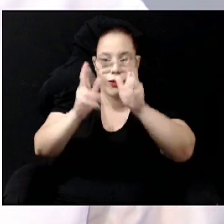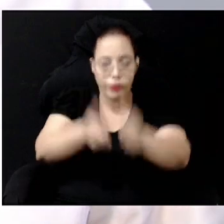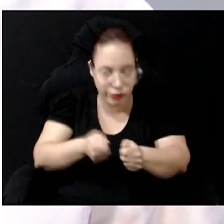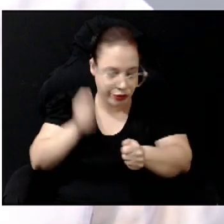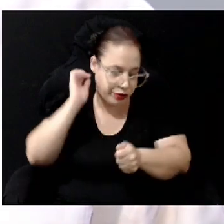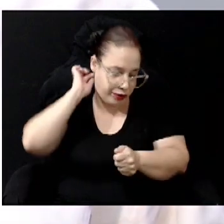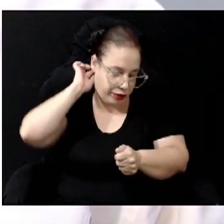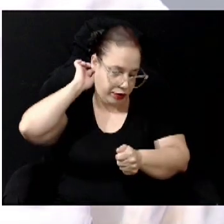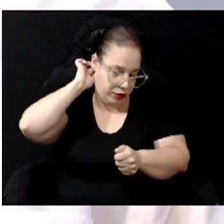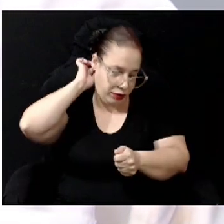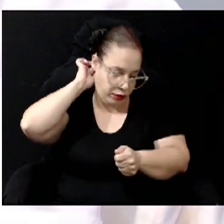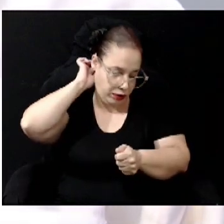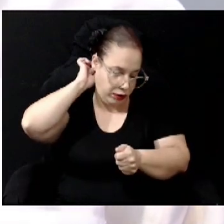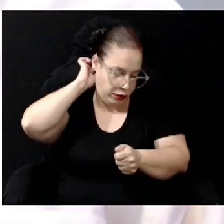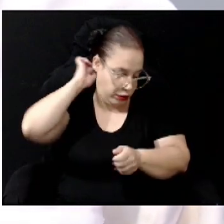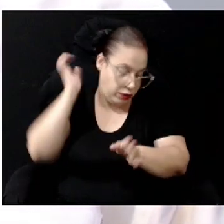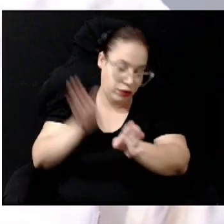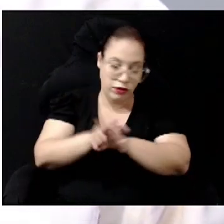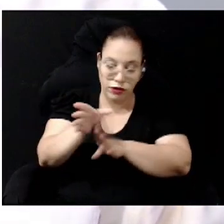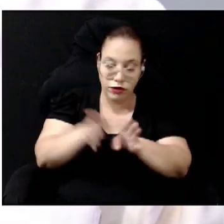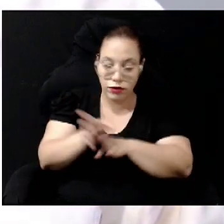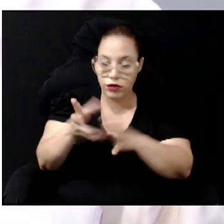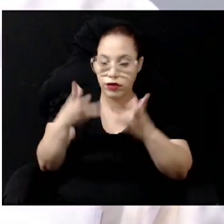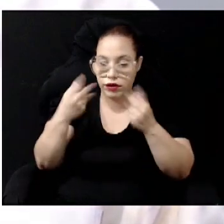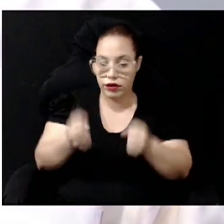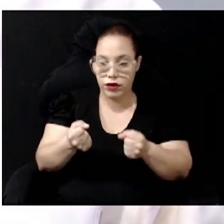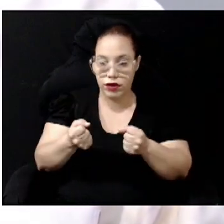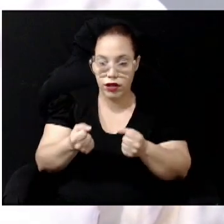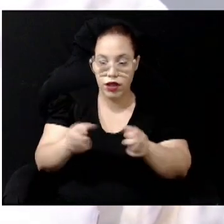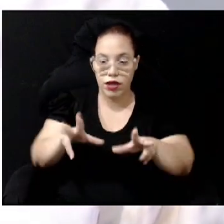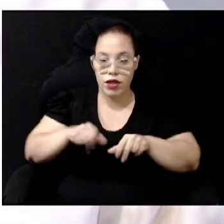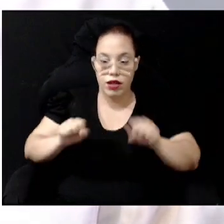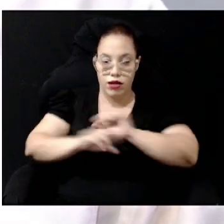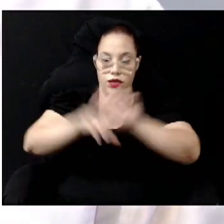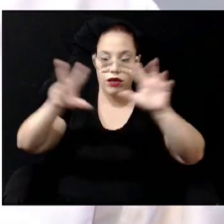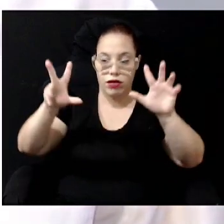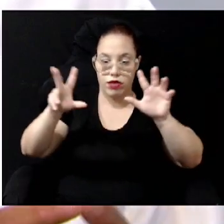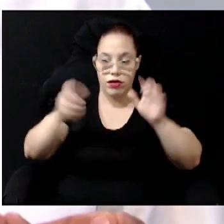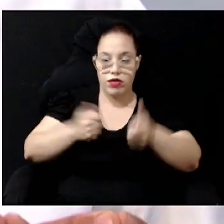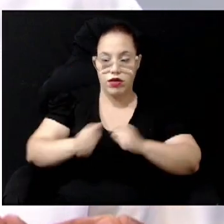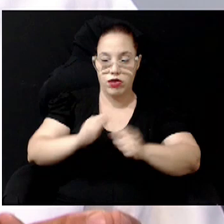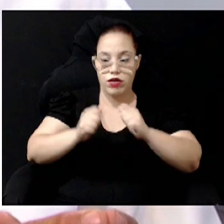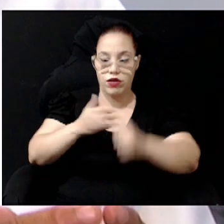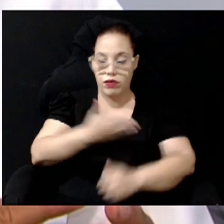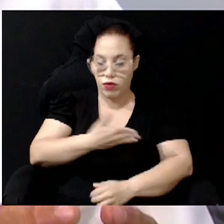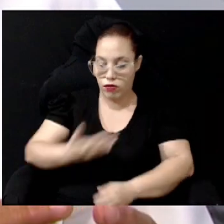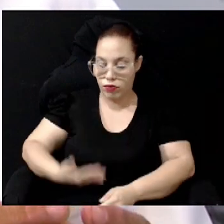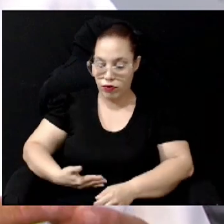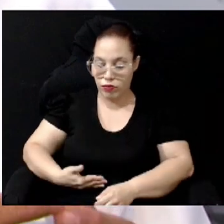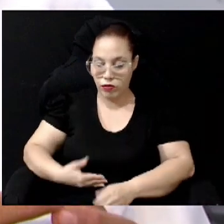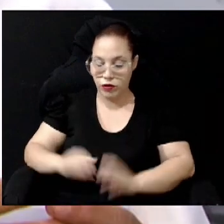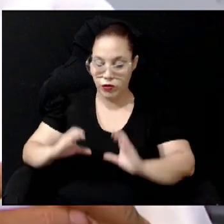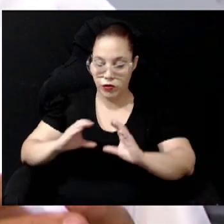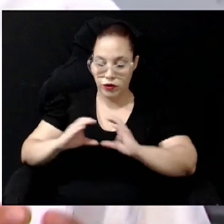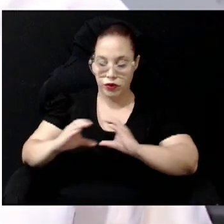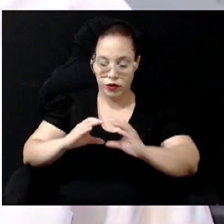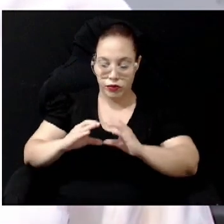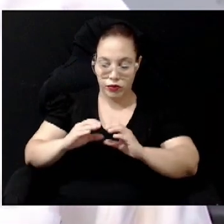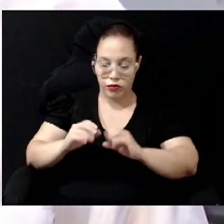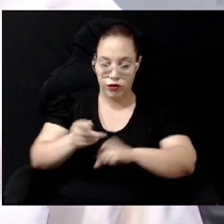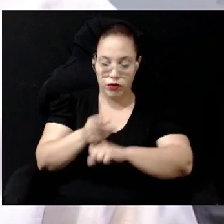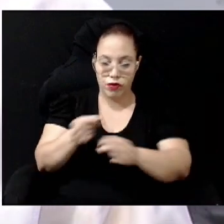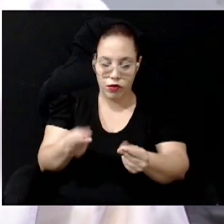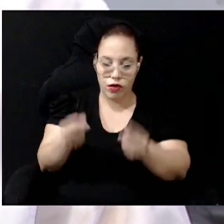sendo indicada para receber esse prêmio de transparência na administração pública pela Comissão de Fiscalização da Câmara